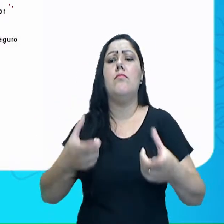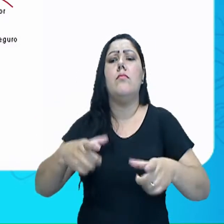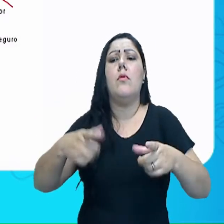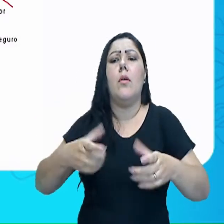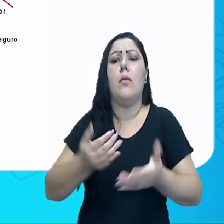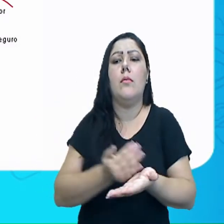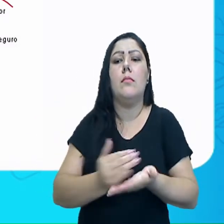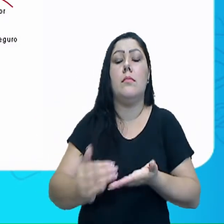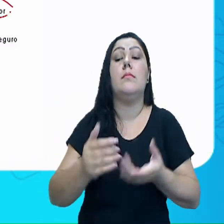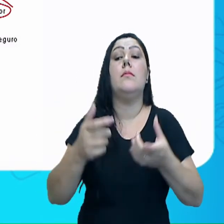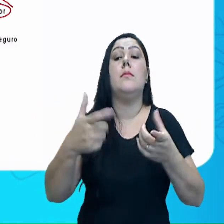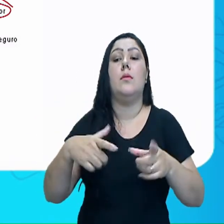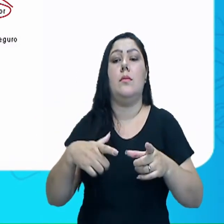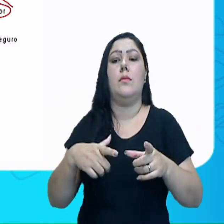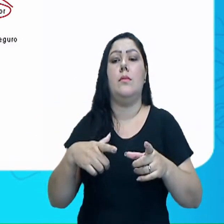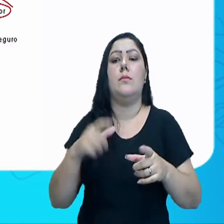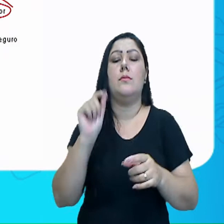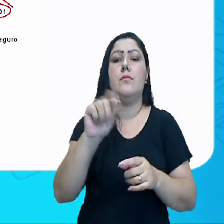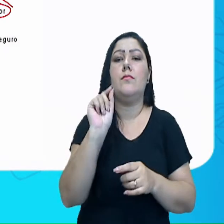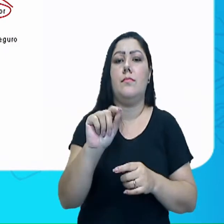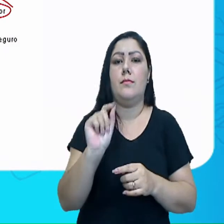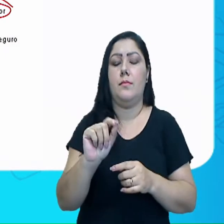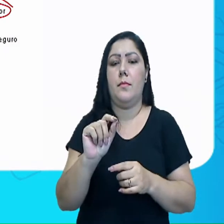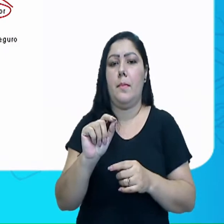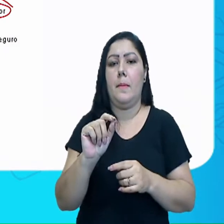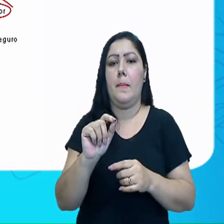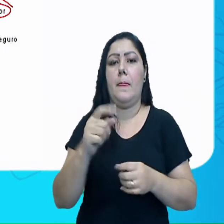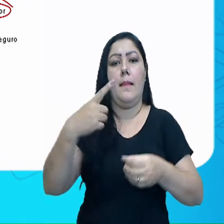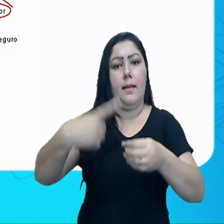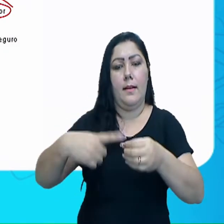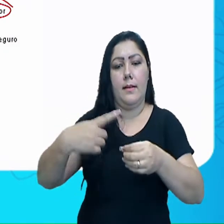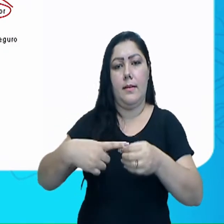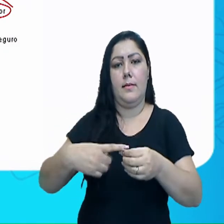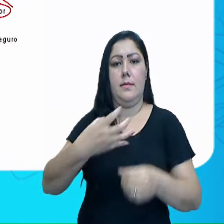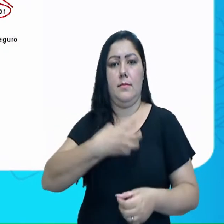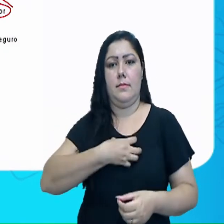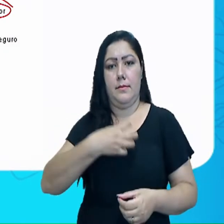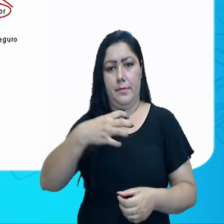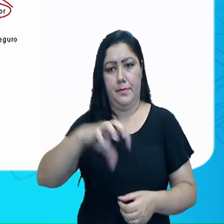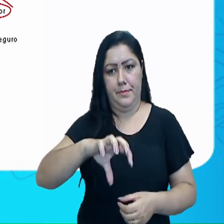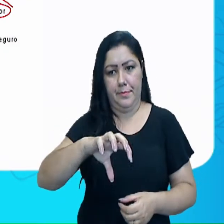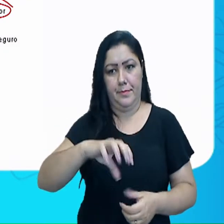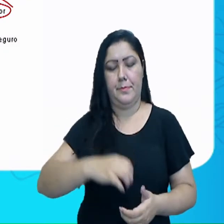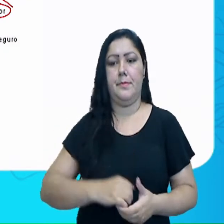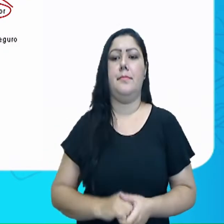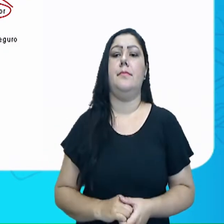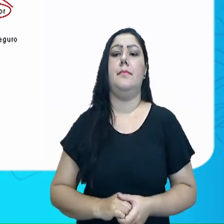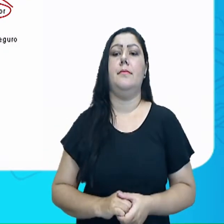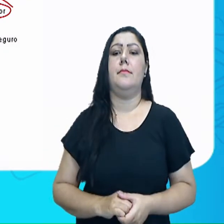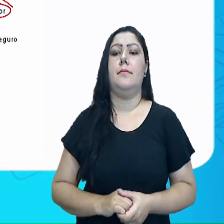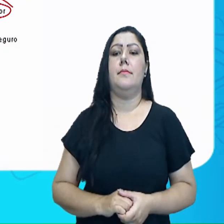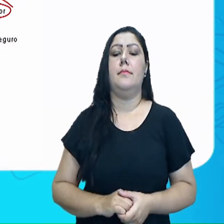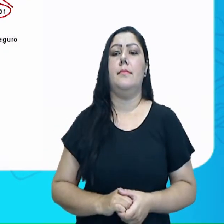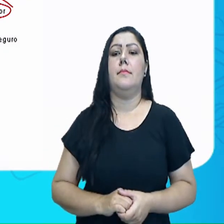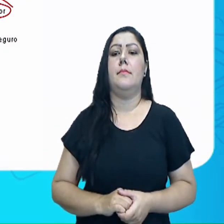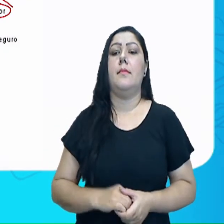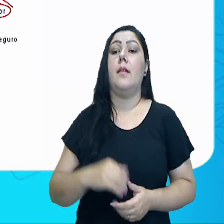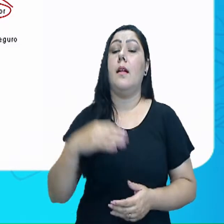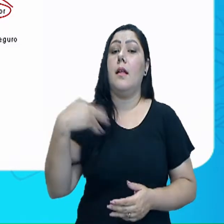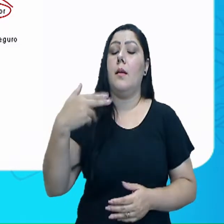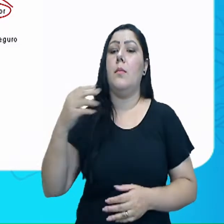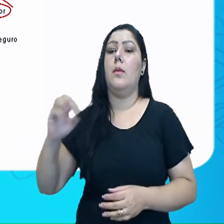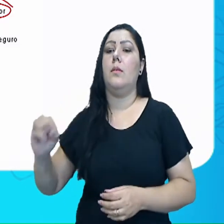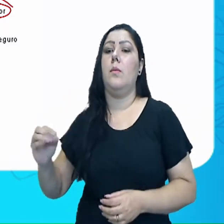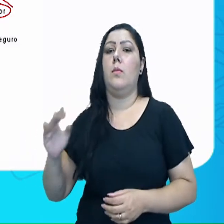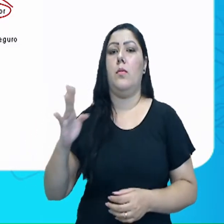a entrada, foi por Salvador. Mas, para frente, foram para o